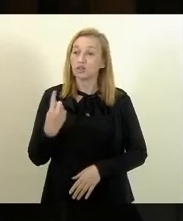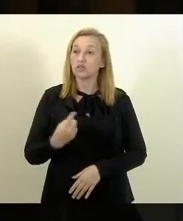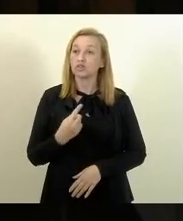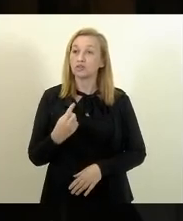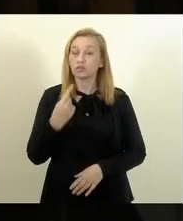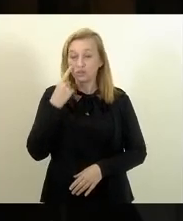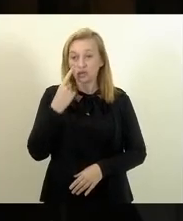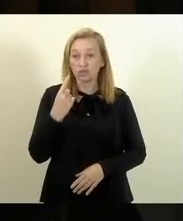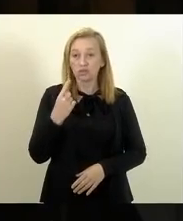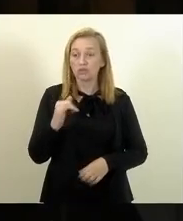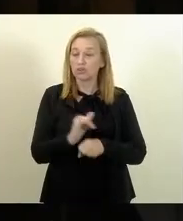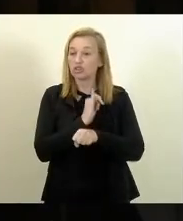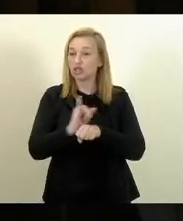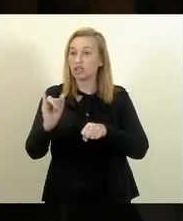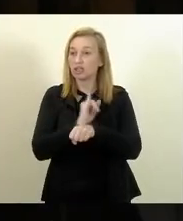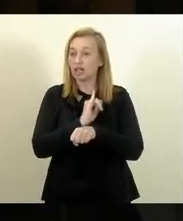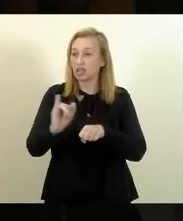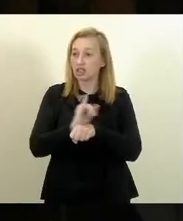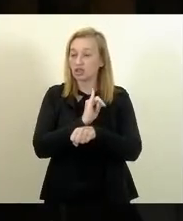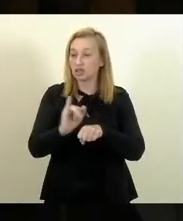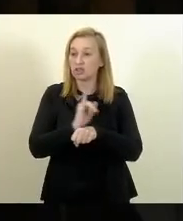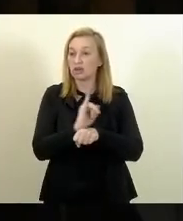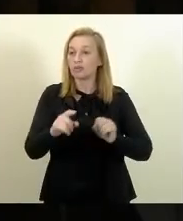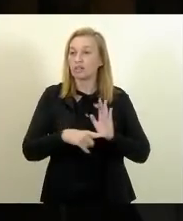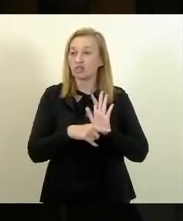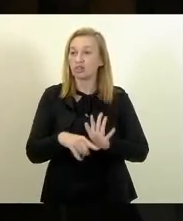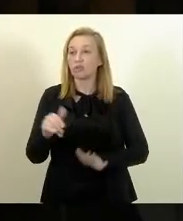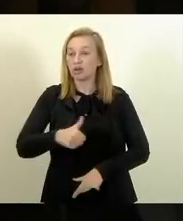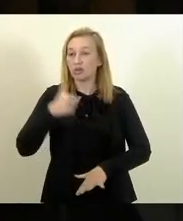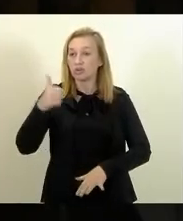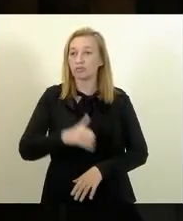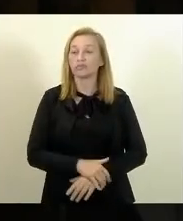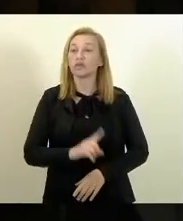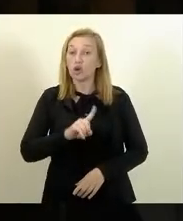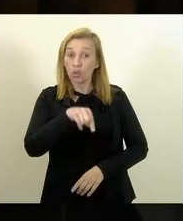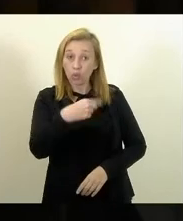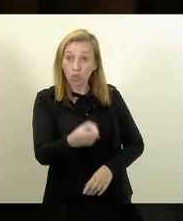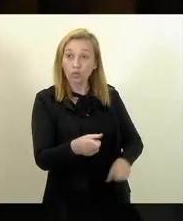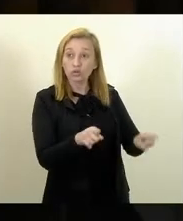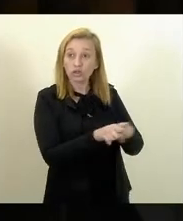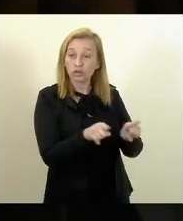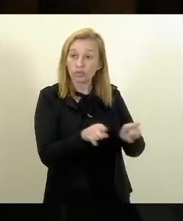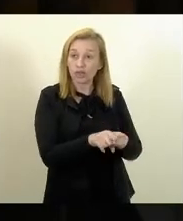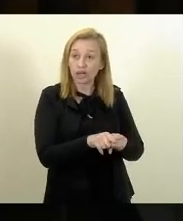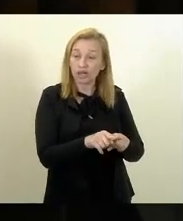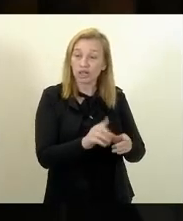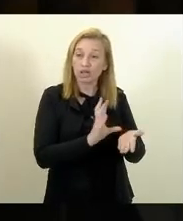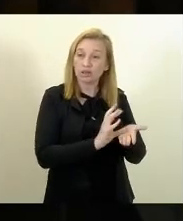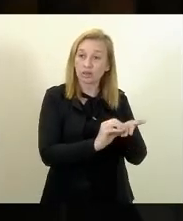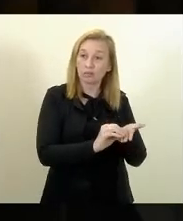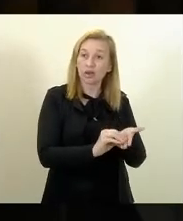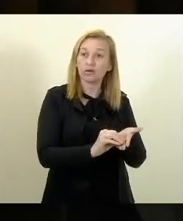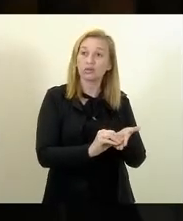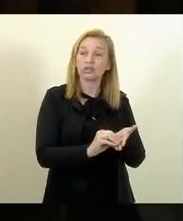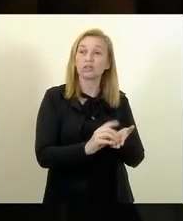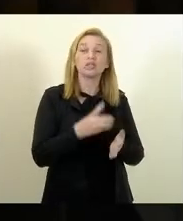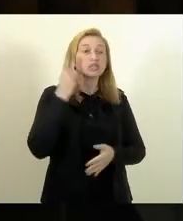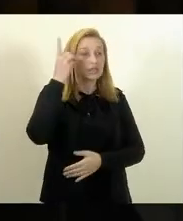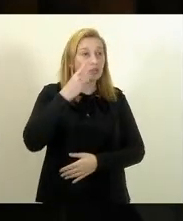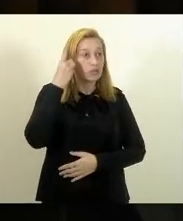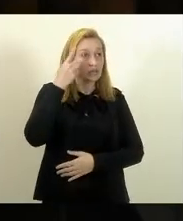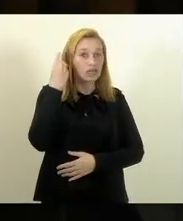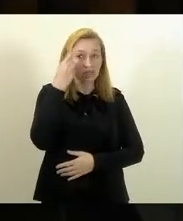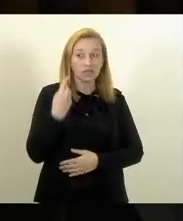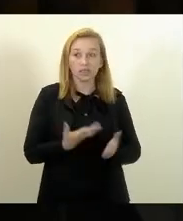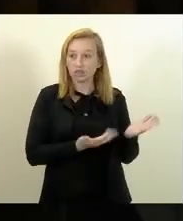encontrar alternativas de curto e médio prazos, né? Outros mandatos têm acompanhado essa pauta, ressalto o mandato da deputada Dani